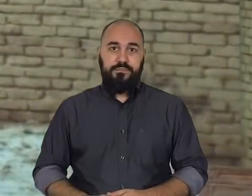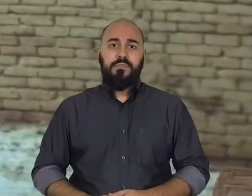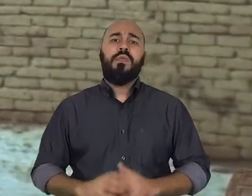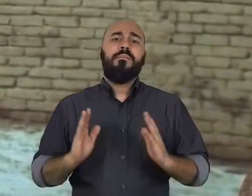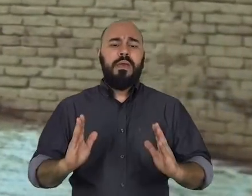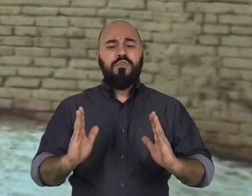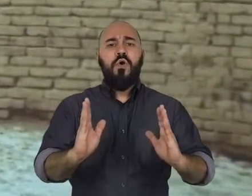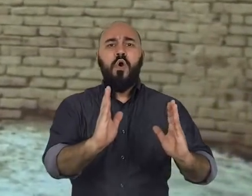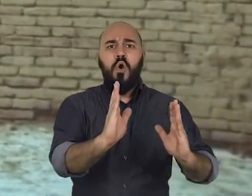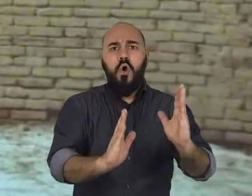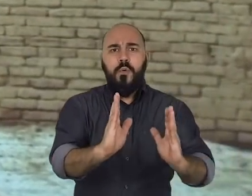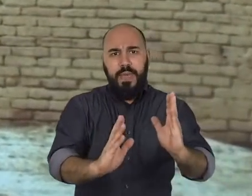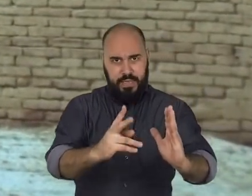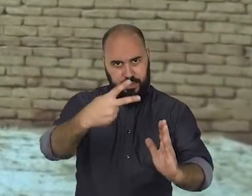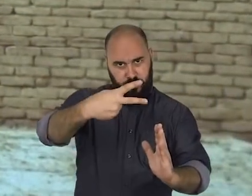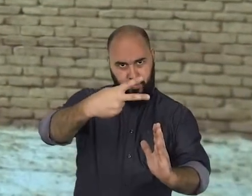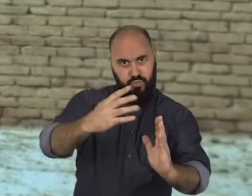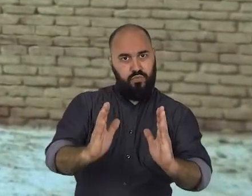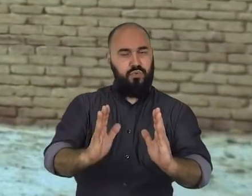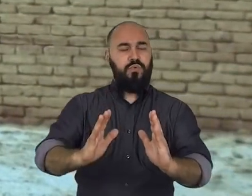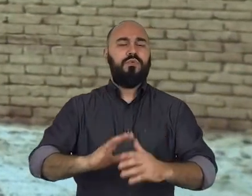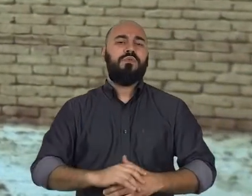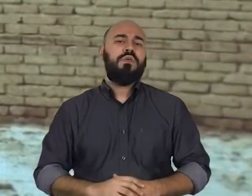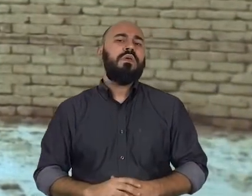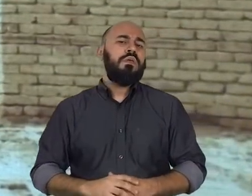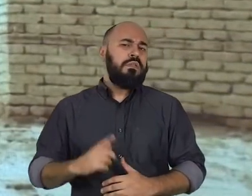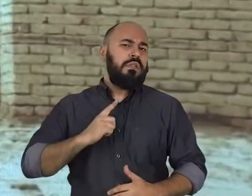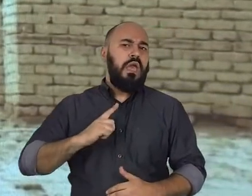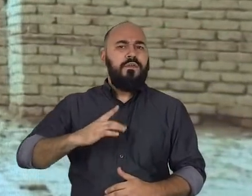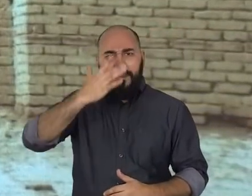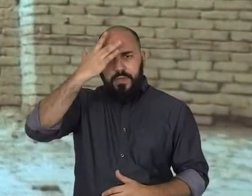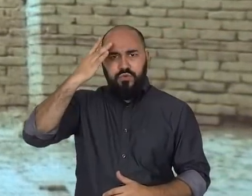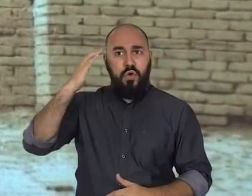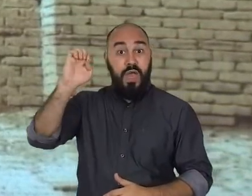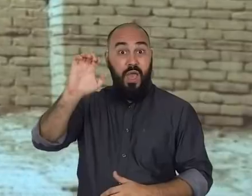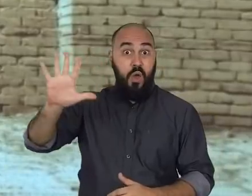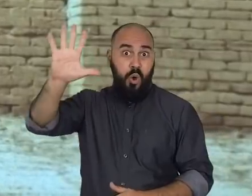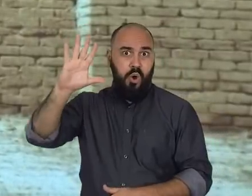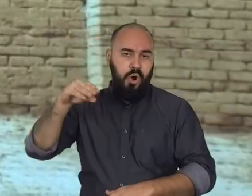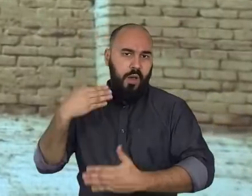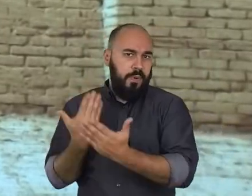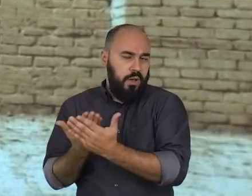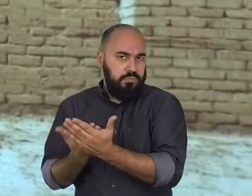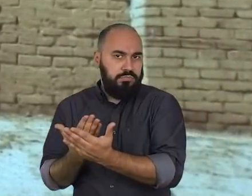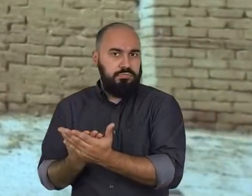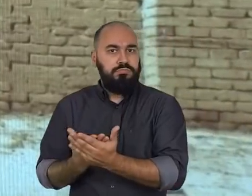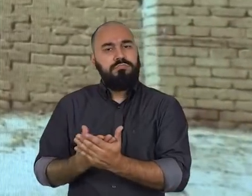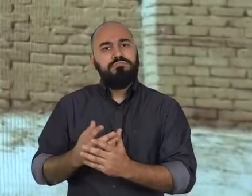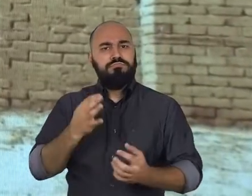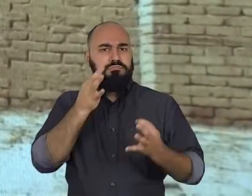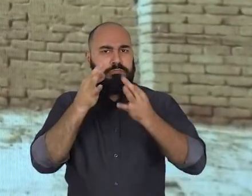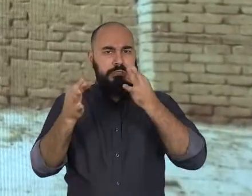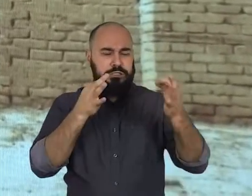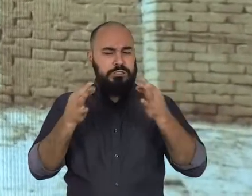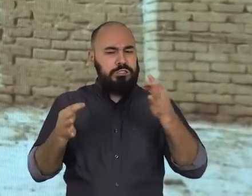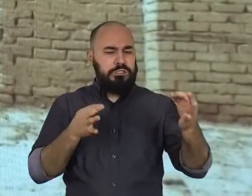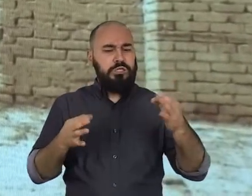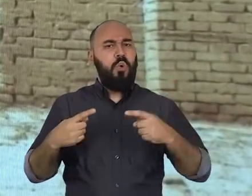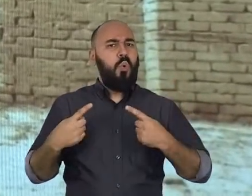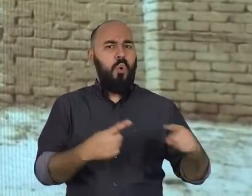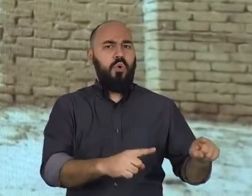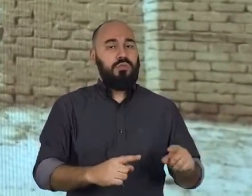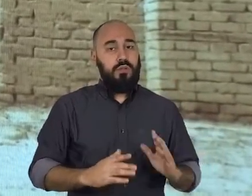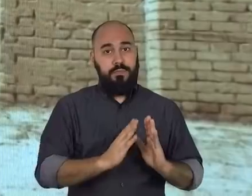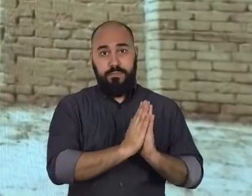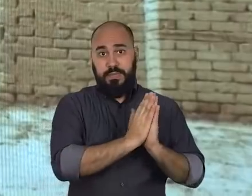principal, um grupo de estudiosos bíblicos europeus, aqueles minimalistas que têm uma crítica em relação à Bíblia,